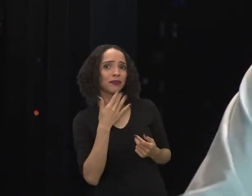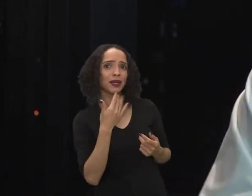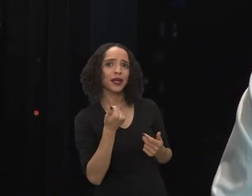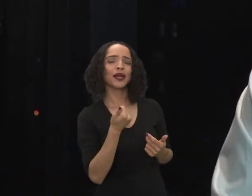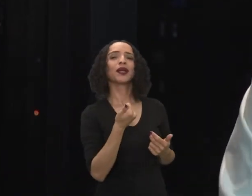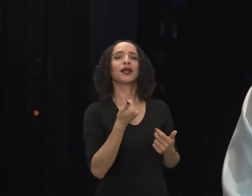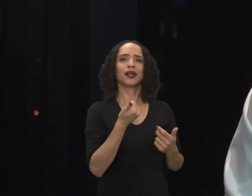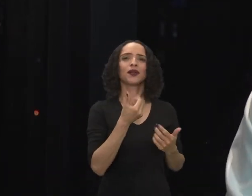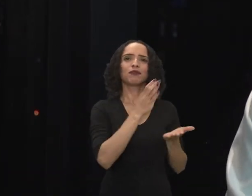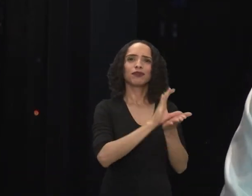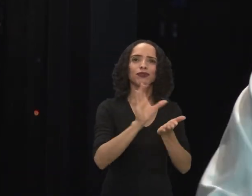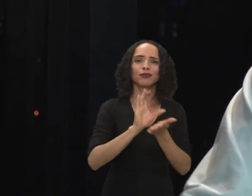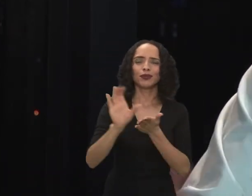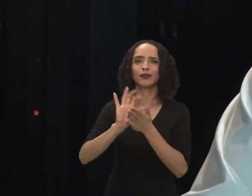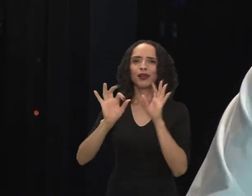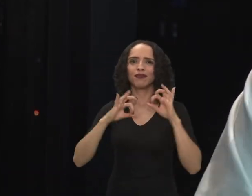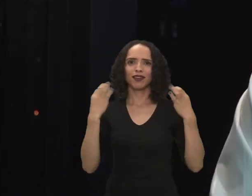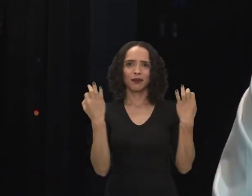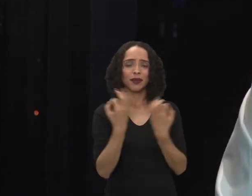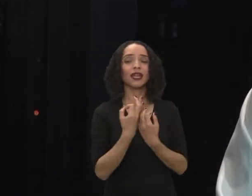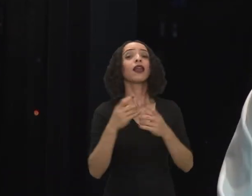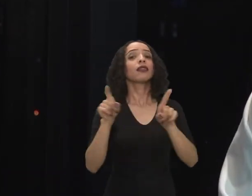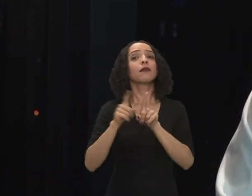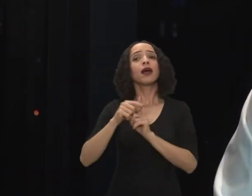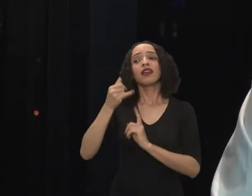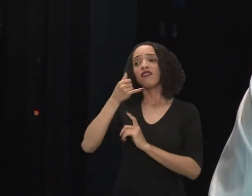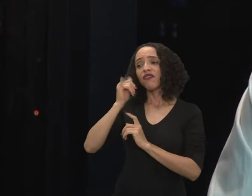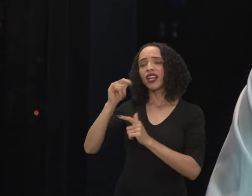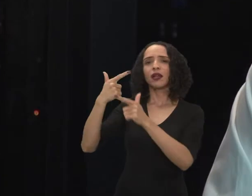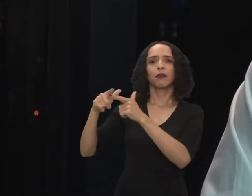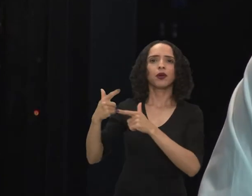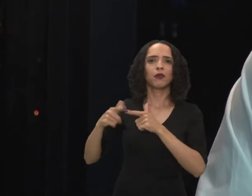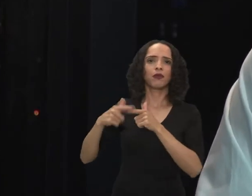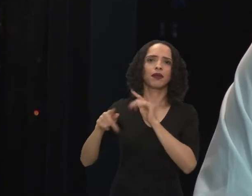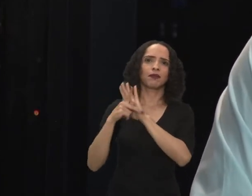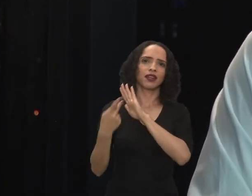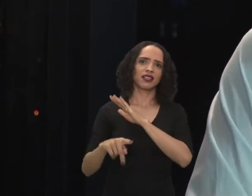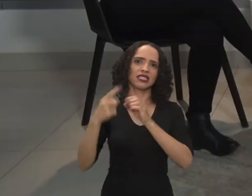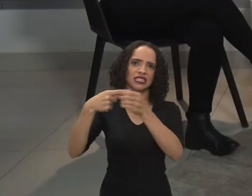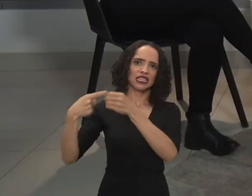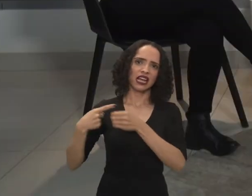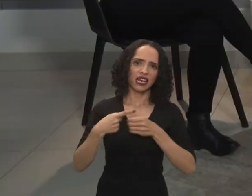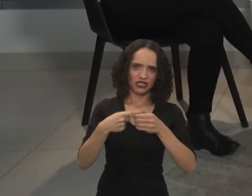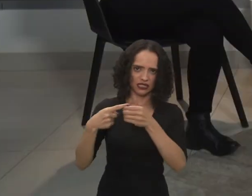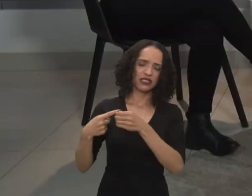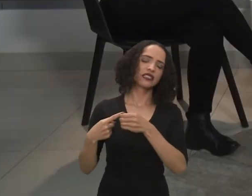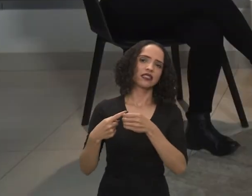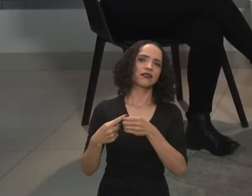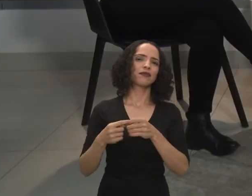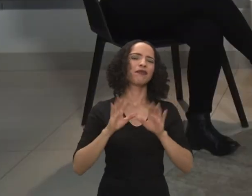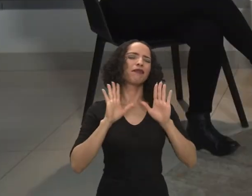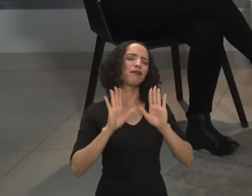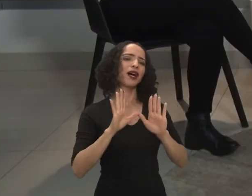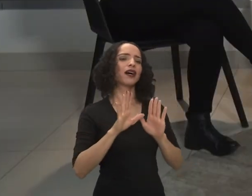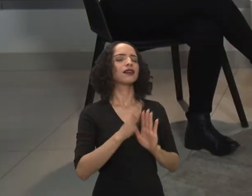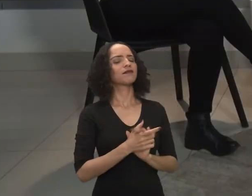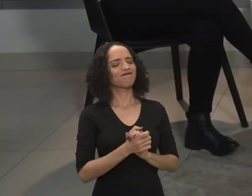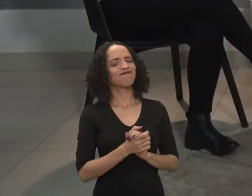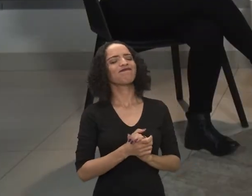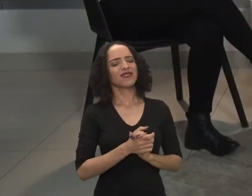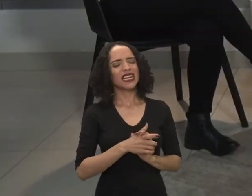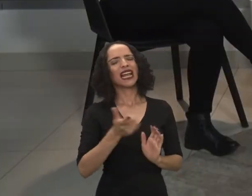sociais nas cidades, maior produção de alimentos. E há poucas propostas, né, nessa área, mais os